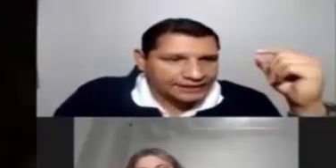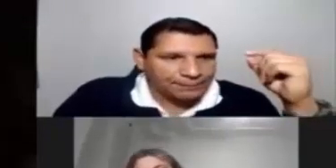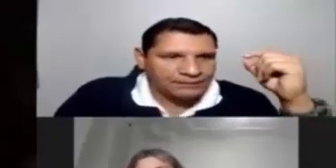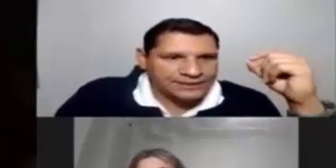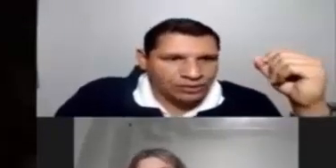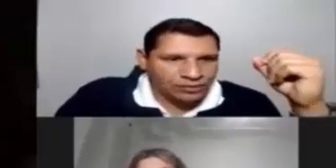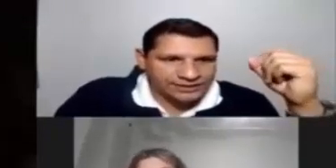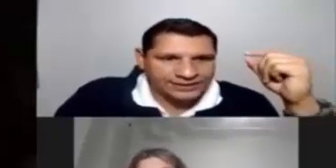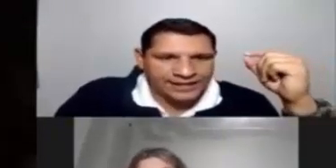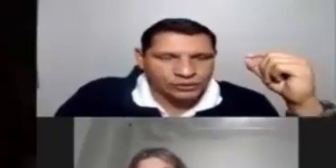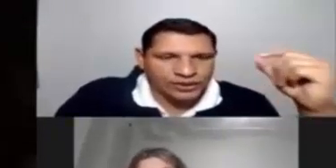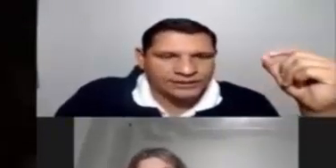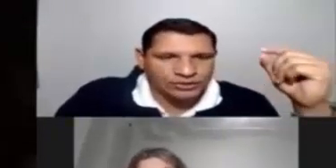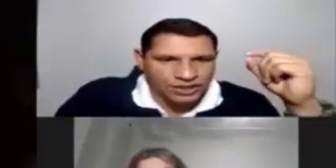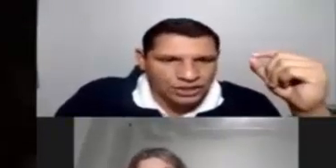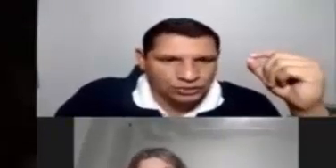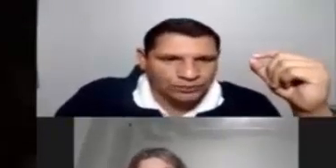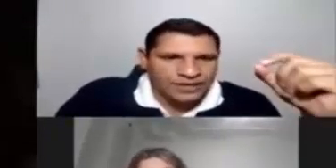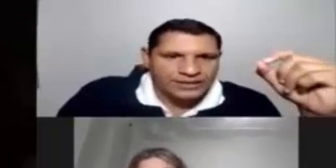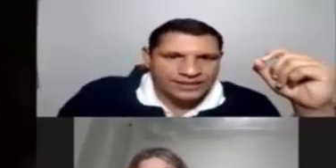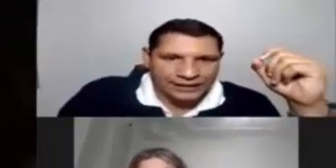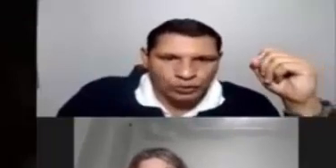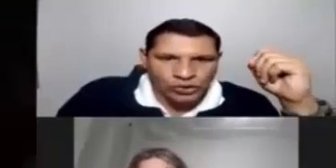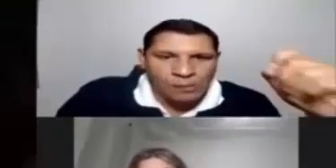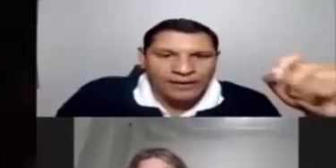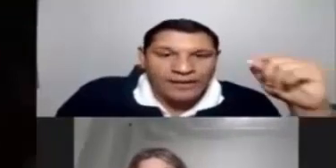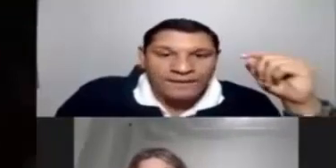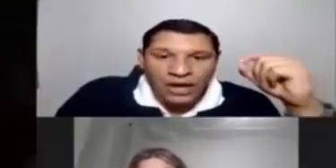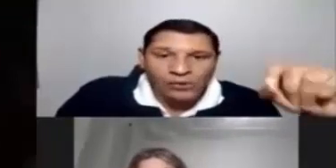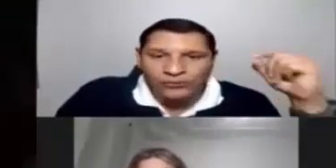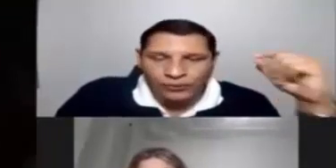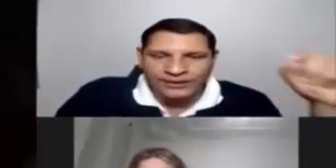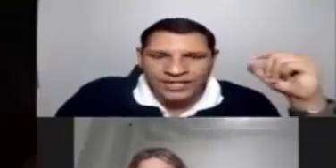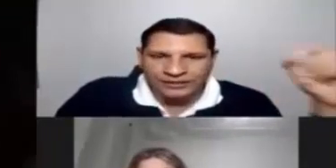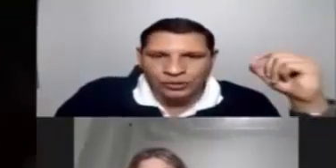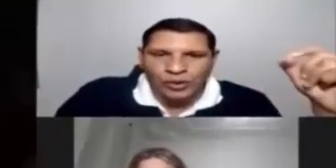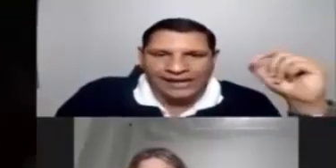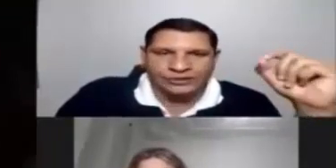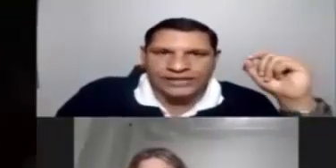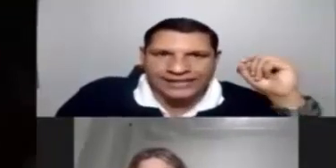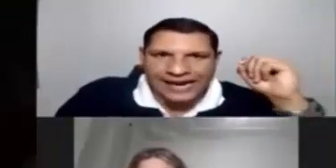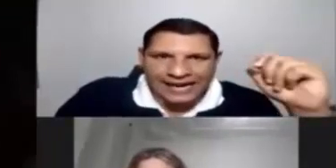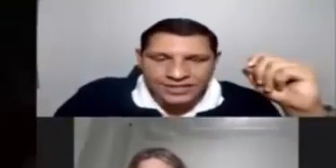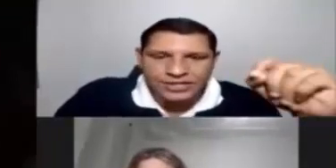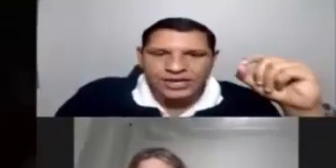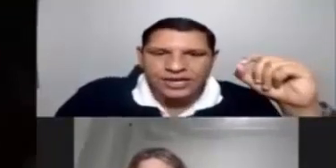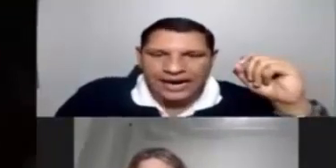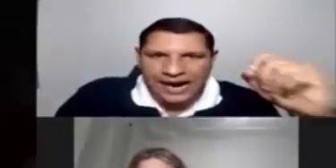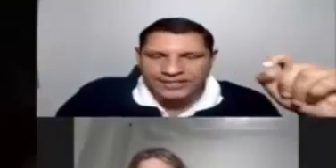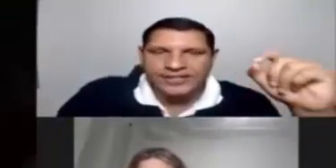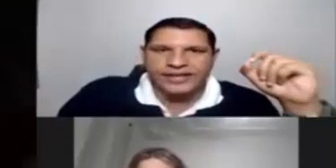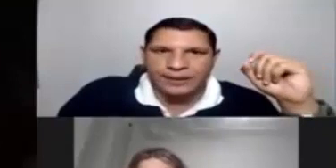Nesta previsão disse da ressurreição de Cristo que a sua alma não foi deixada no Hades. O que é Hades?